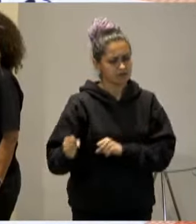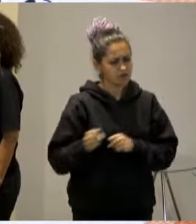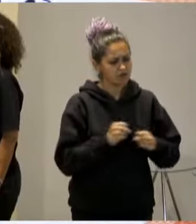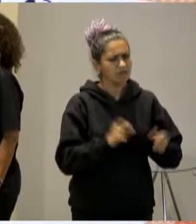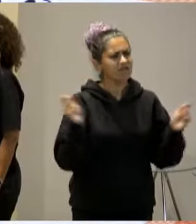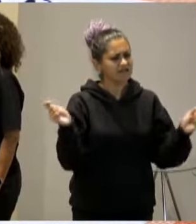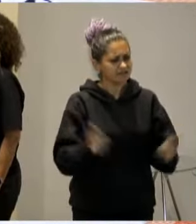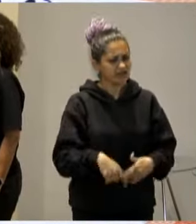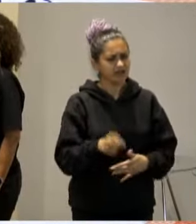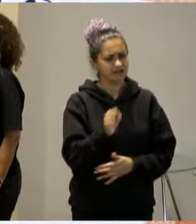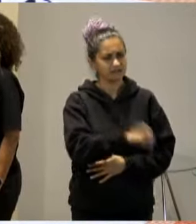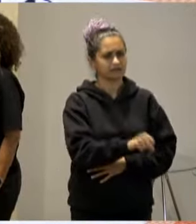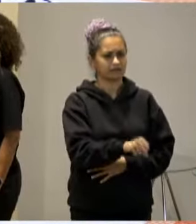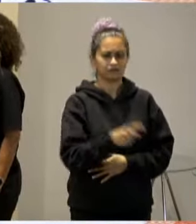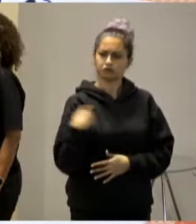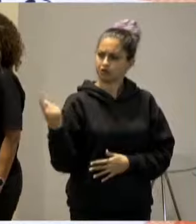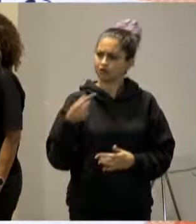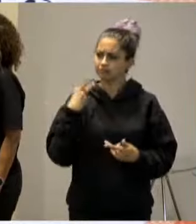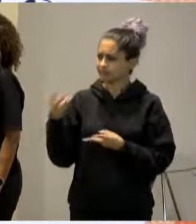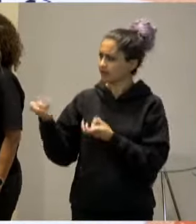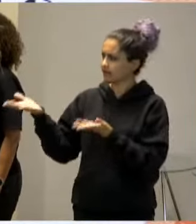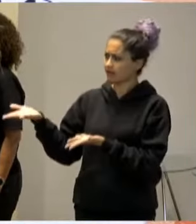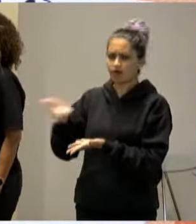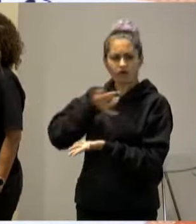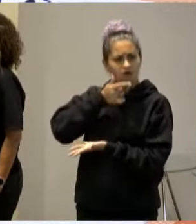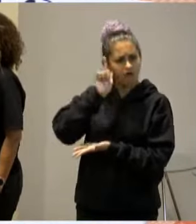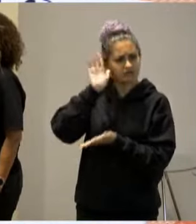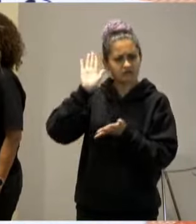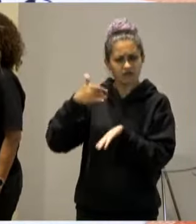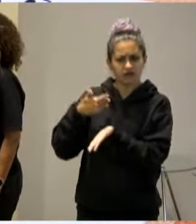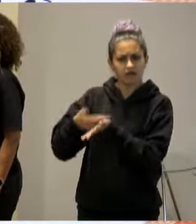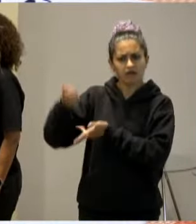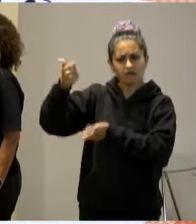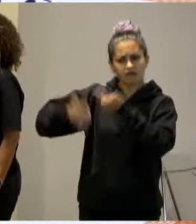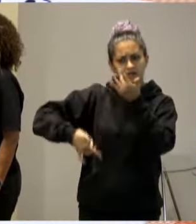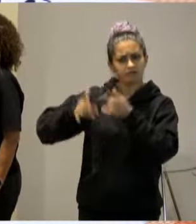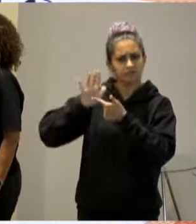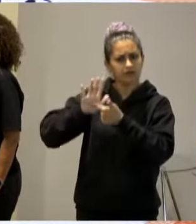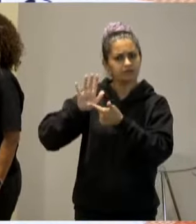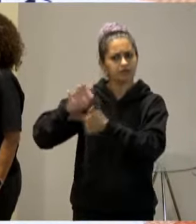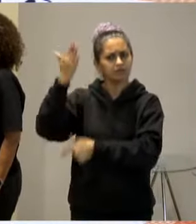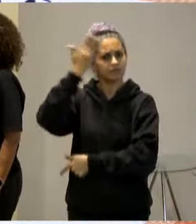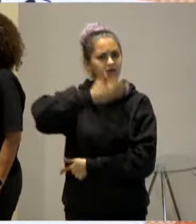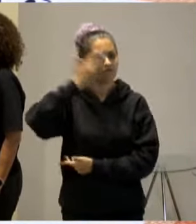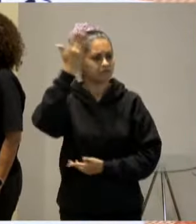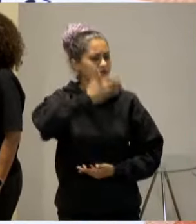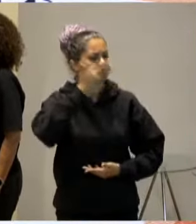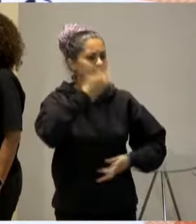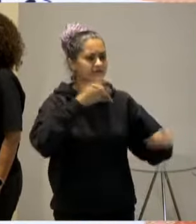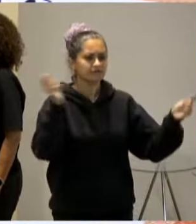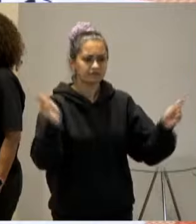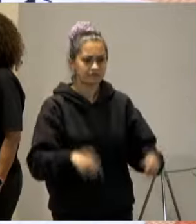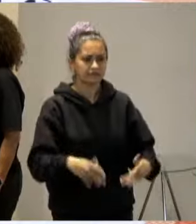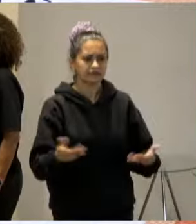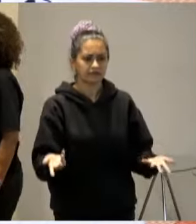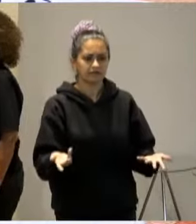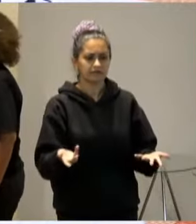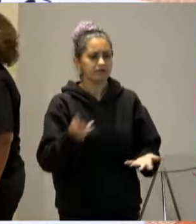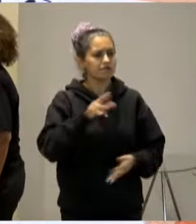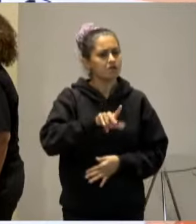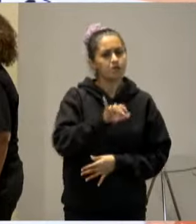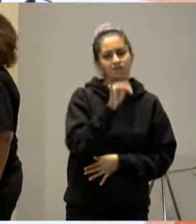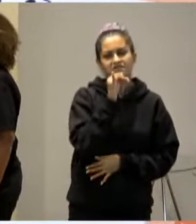É possível. A gente está vendo aqui ontem que é possível fazer isso. Que não é